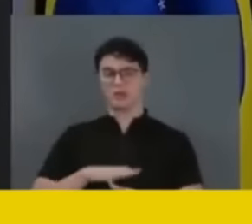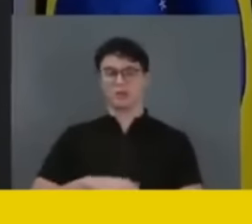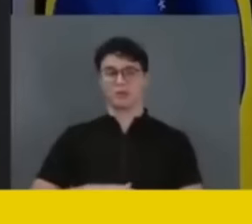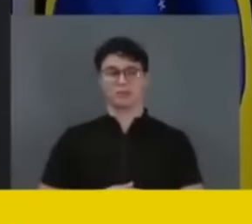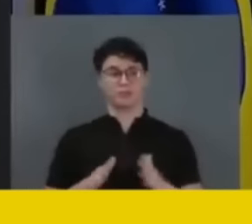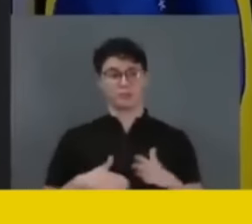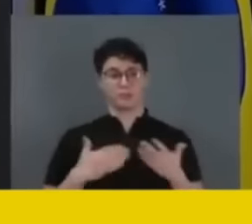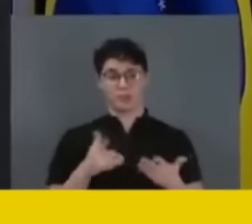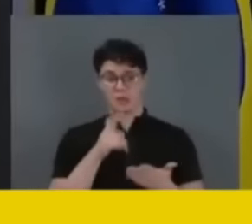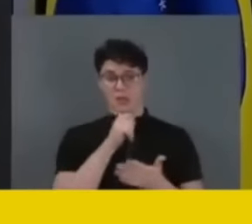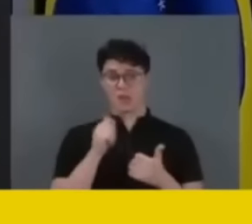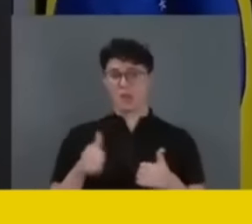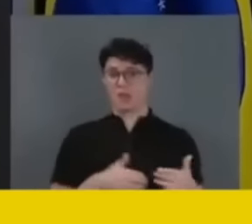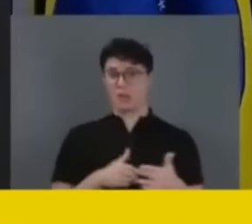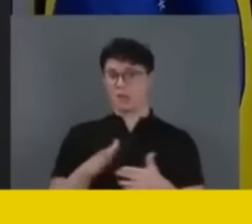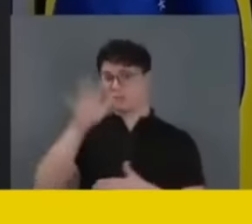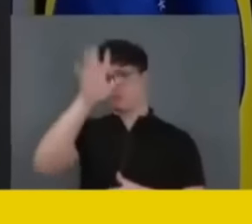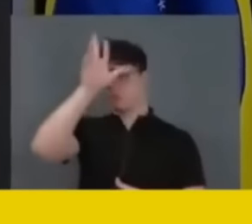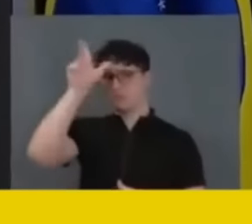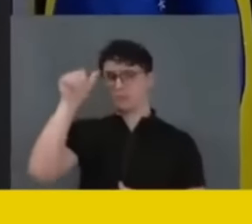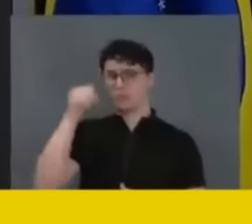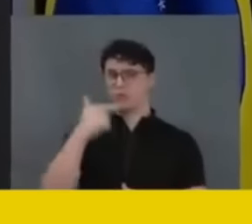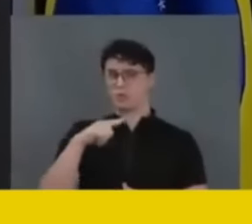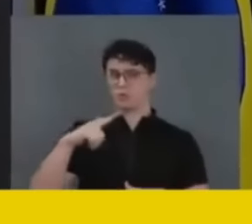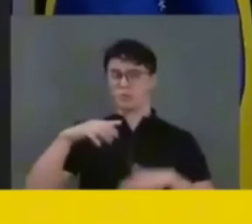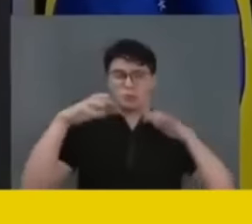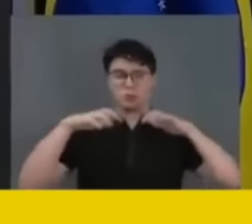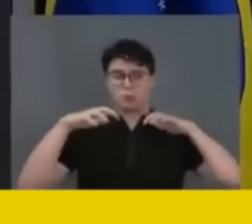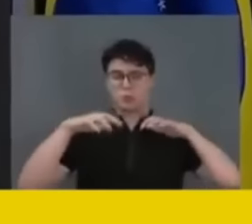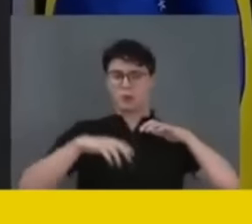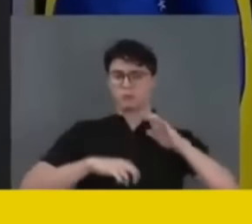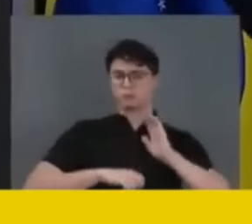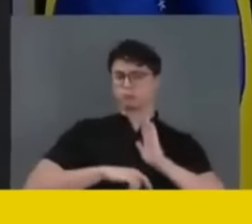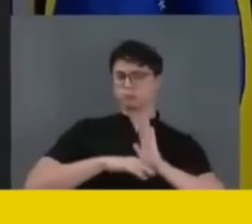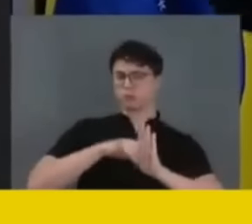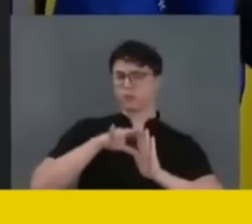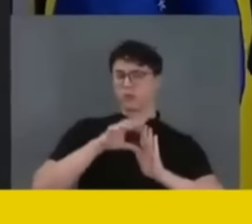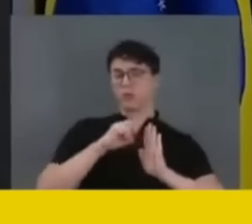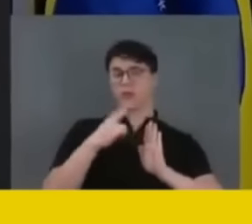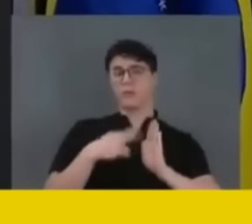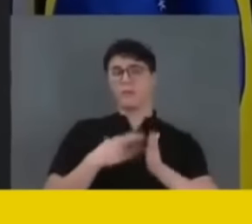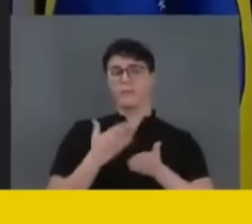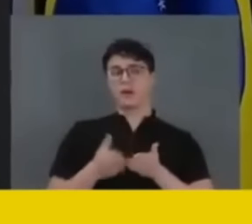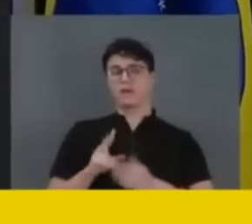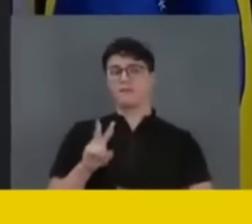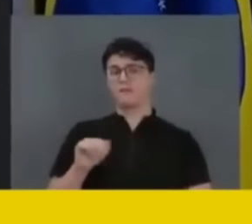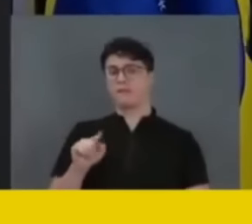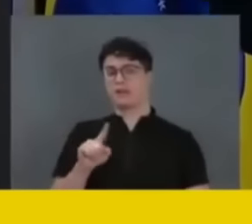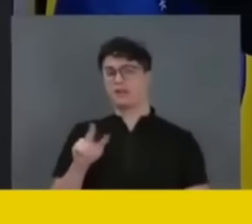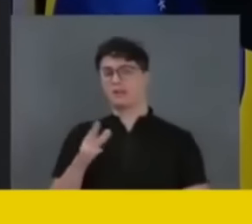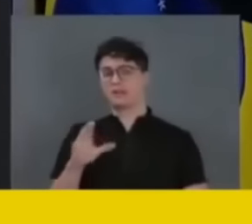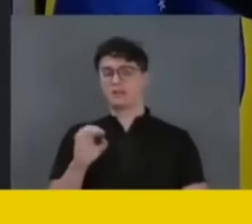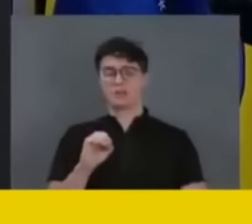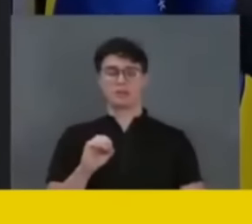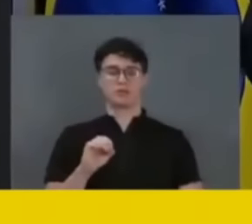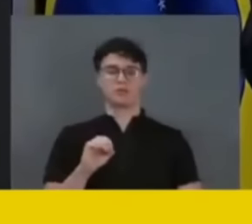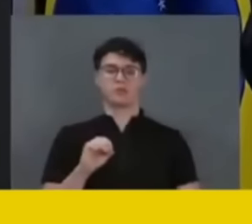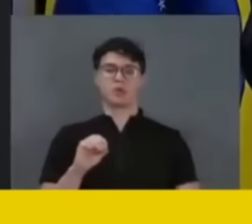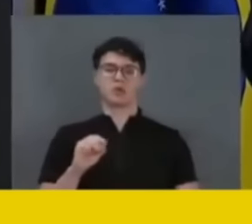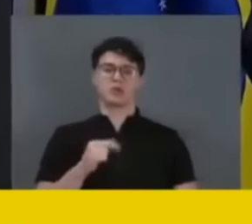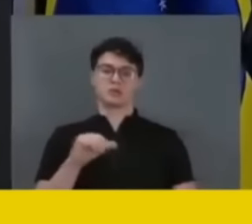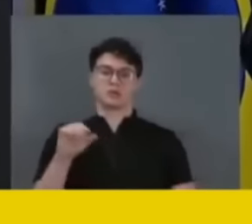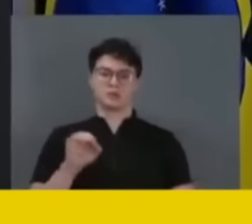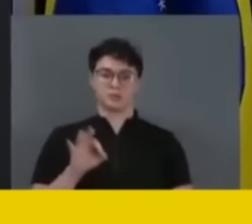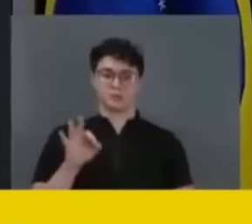Os rios amazônicos não têm enchente, têm cheias ou têm perda de vazão total. Enchente é o que está